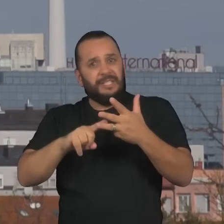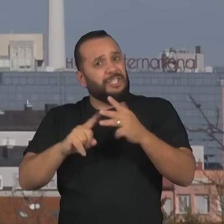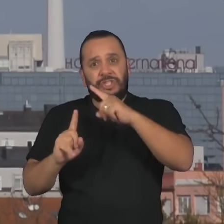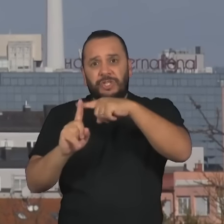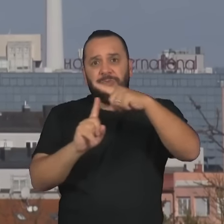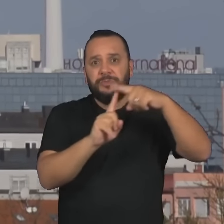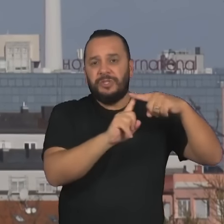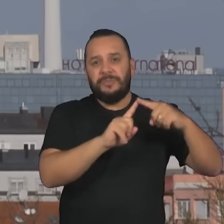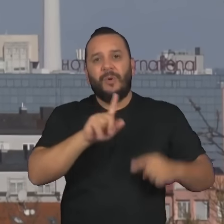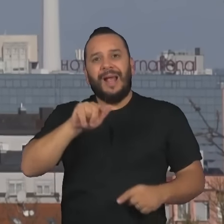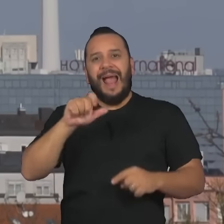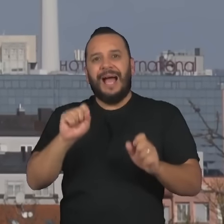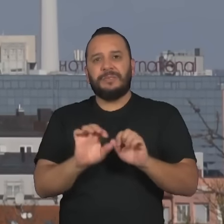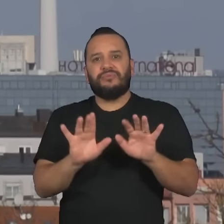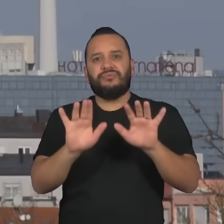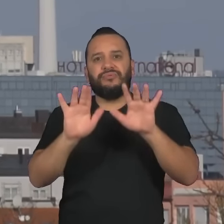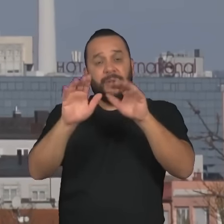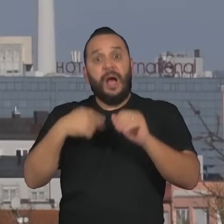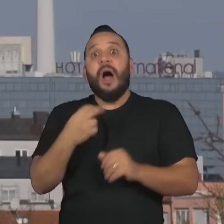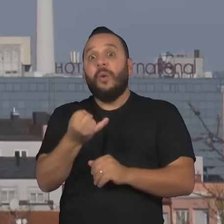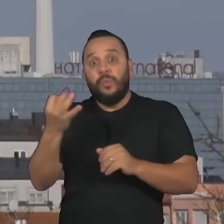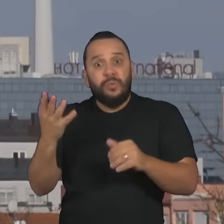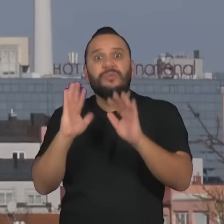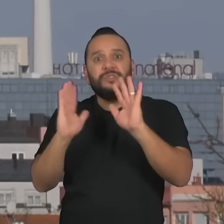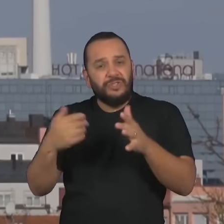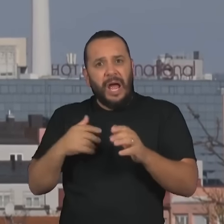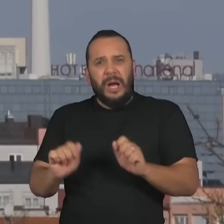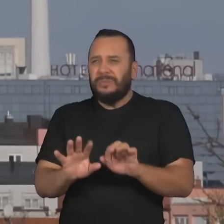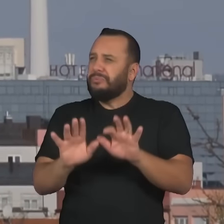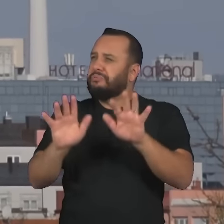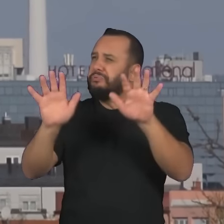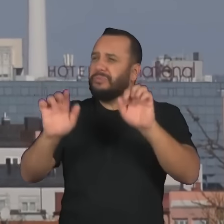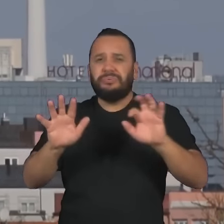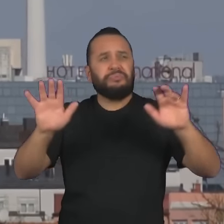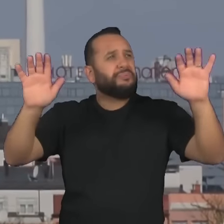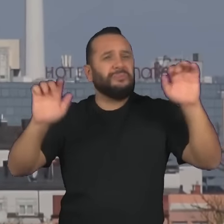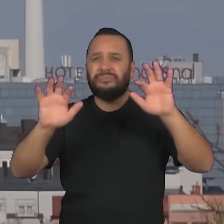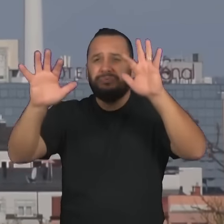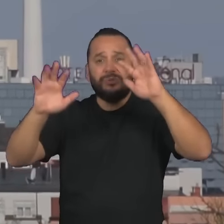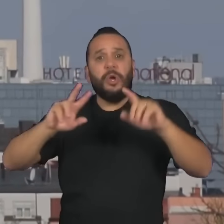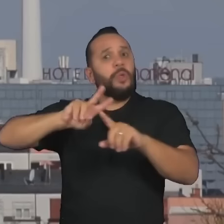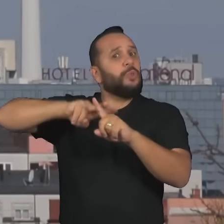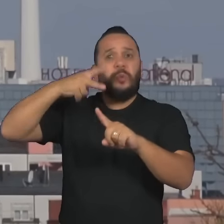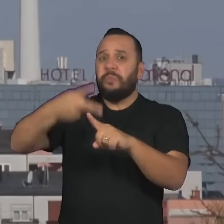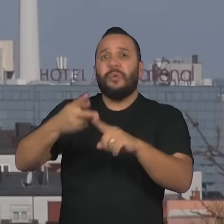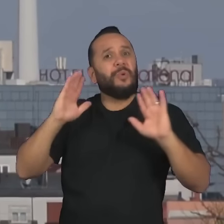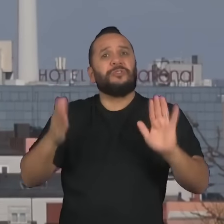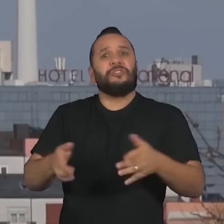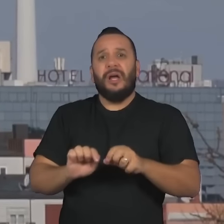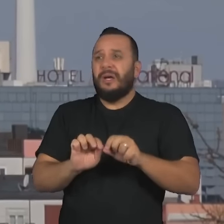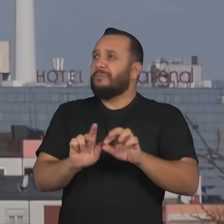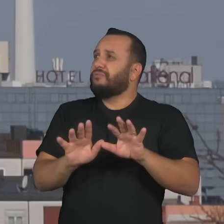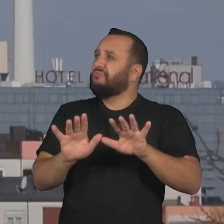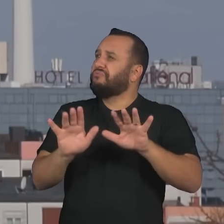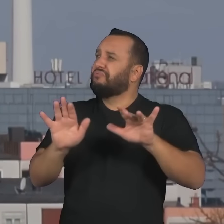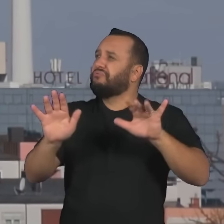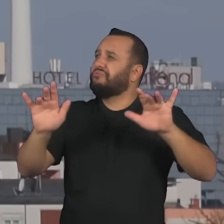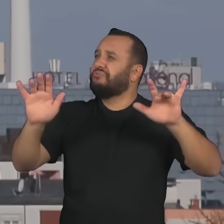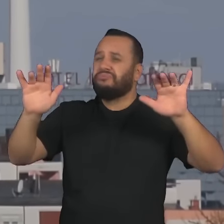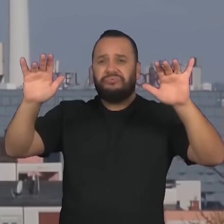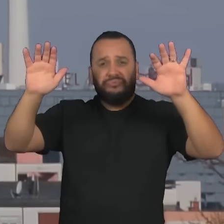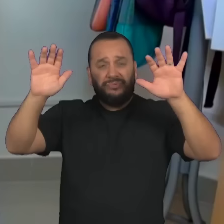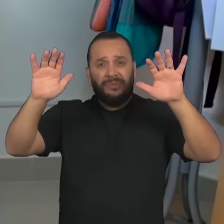dos cálculos que a gente fez para segurar a mudança climática dentro de algo que o ser humano daria